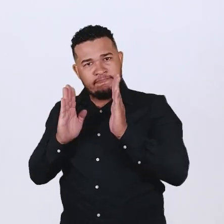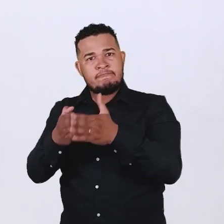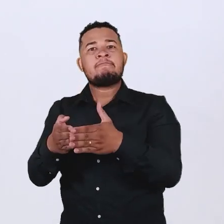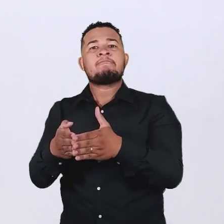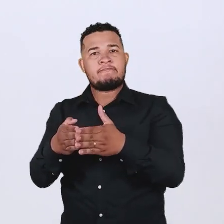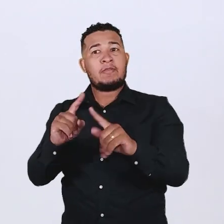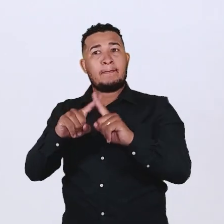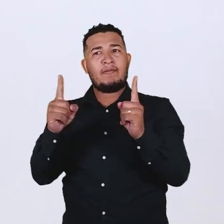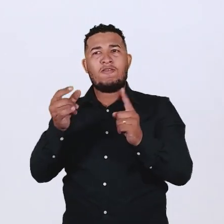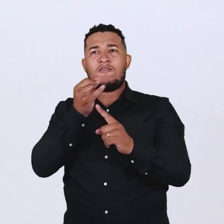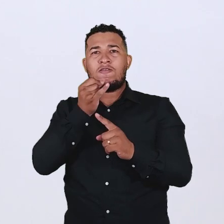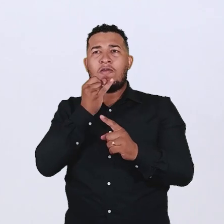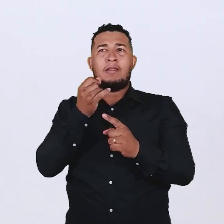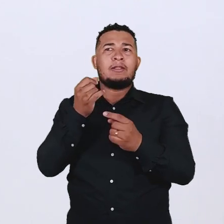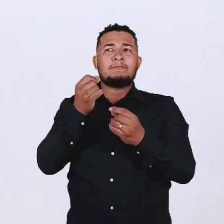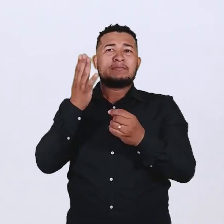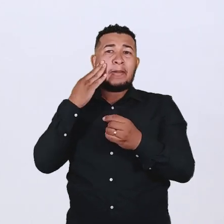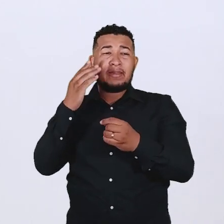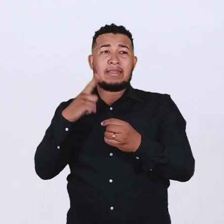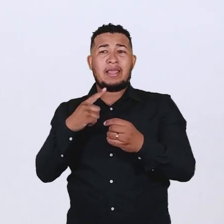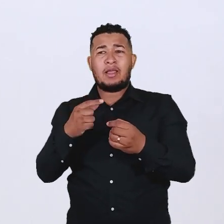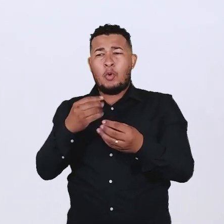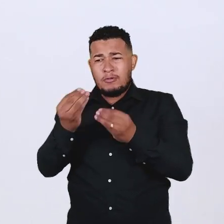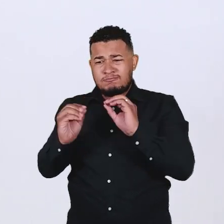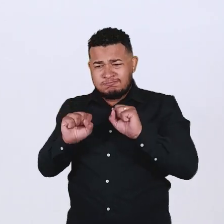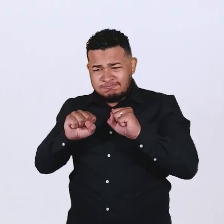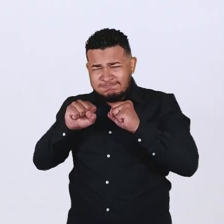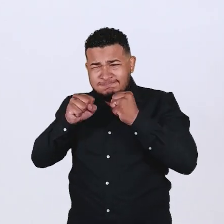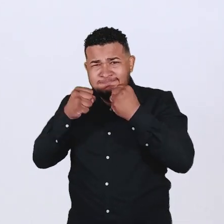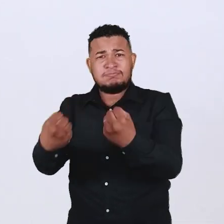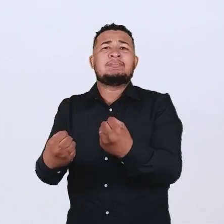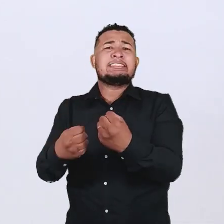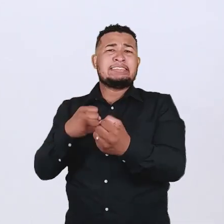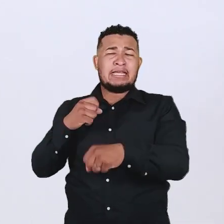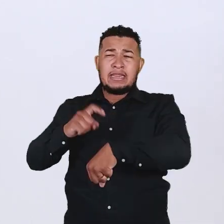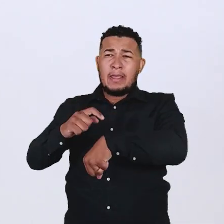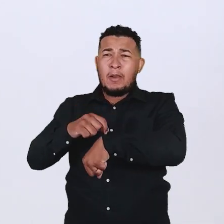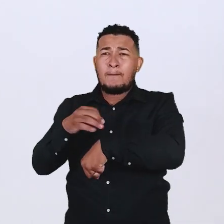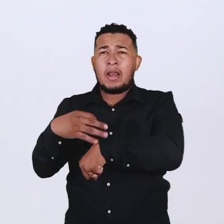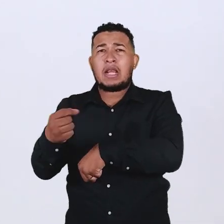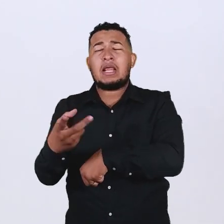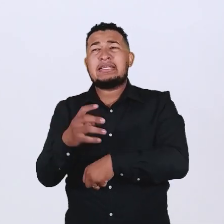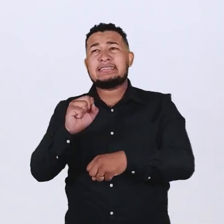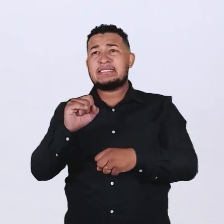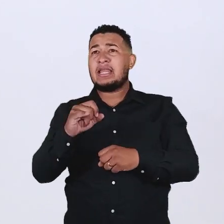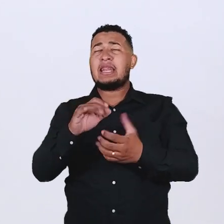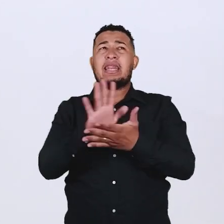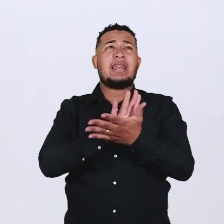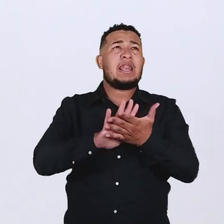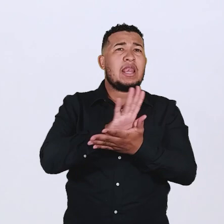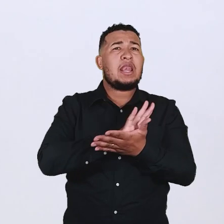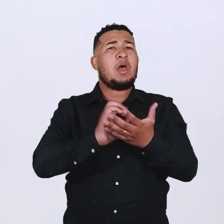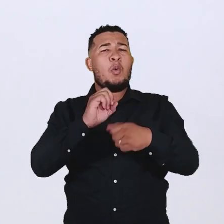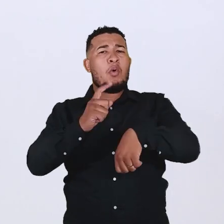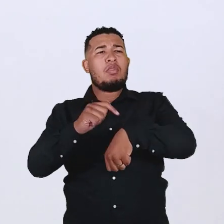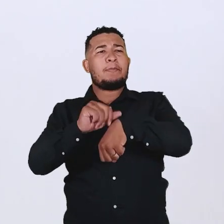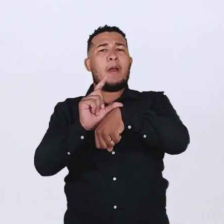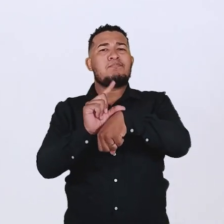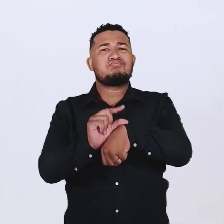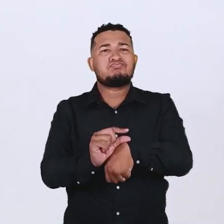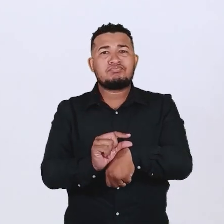cima do estudo. Mas só que você não tem tido esse investimento, não tem dedicado em alguns momentos a estudar, ou você tem